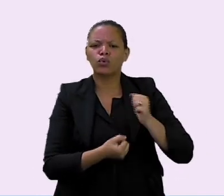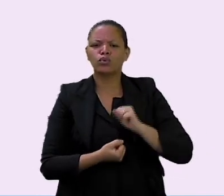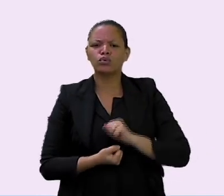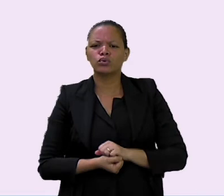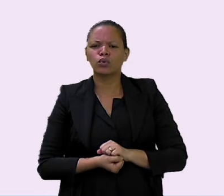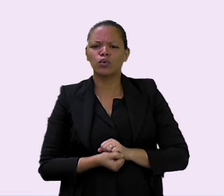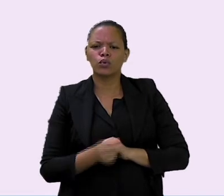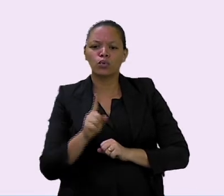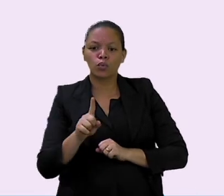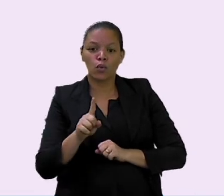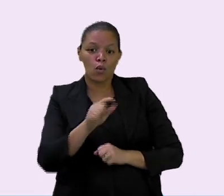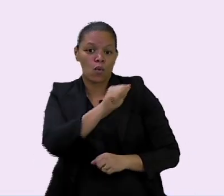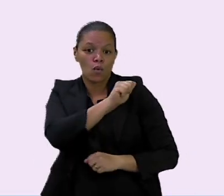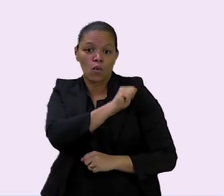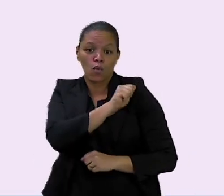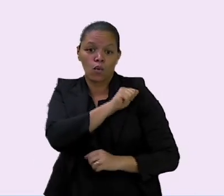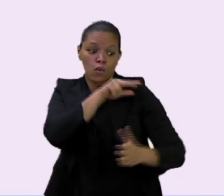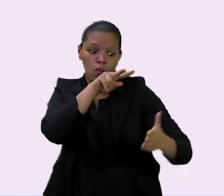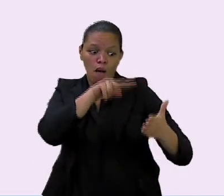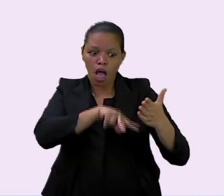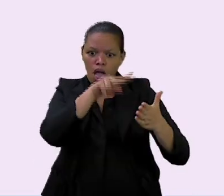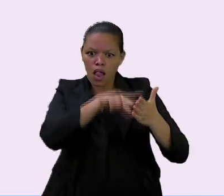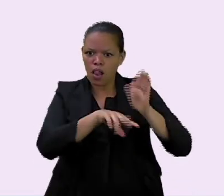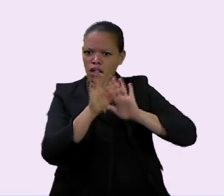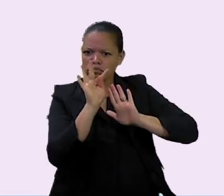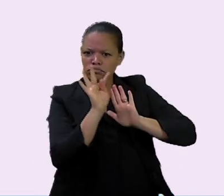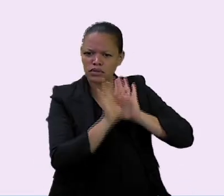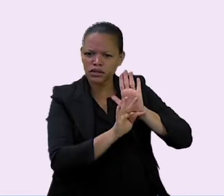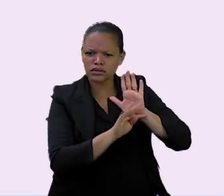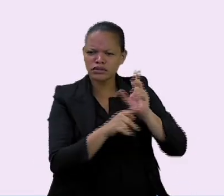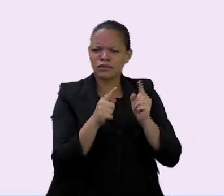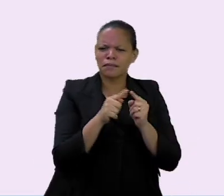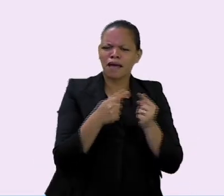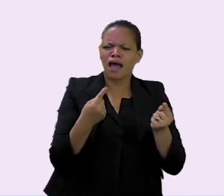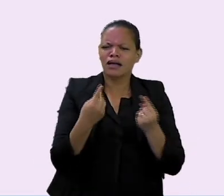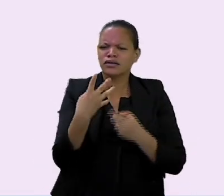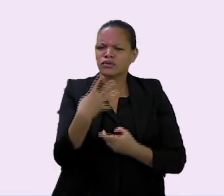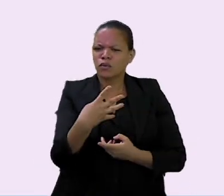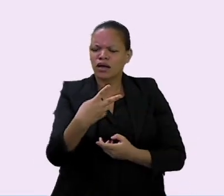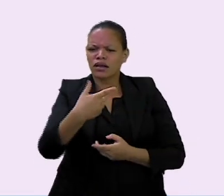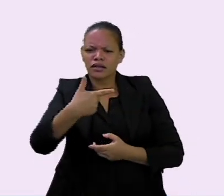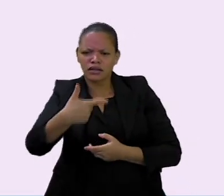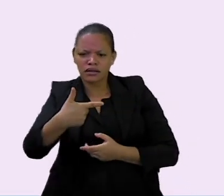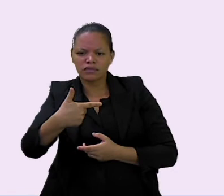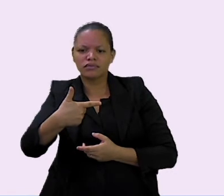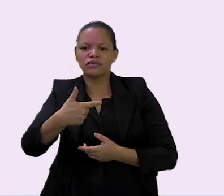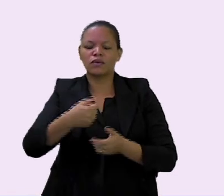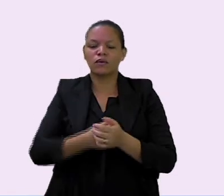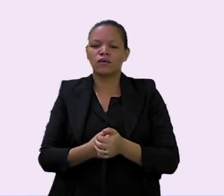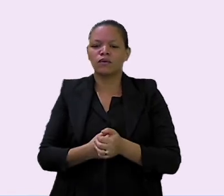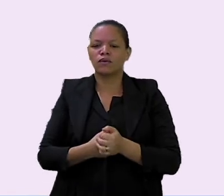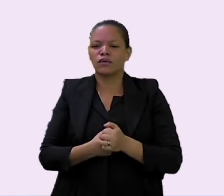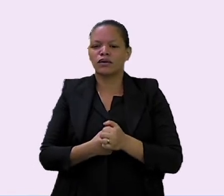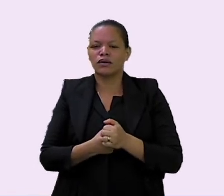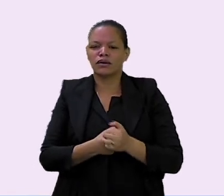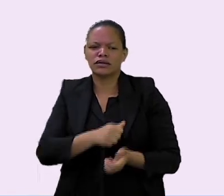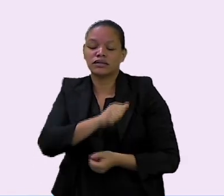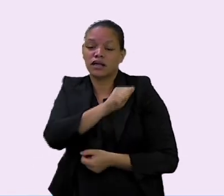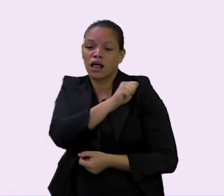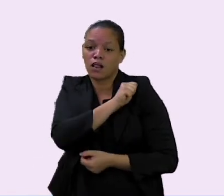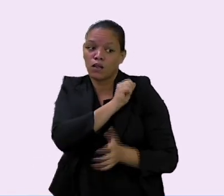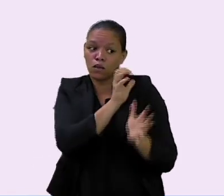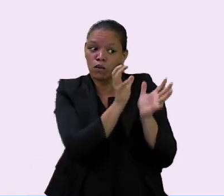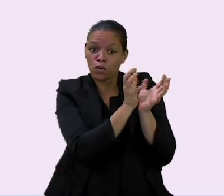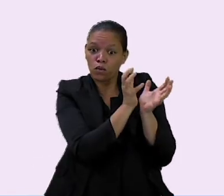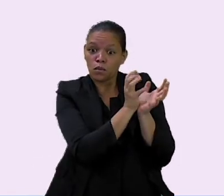do evento. Dos 42 alunos desta turma, 9 se candidataram para fazer essa leitura.